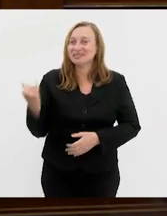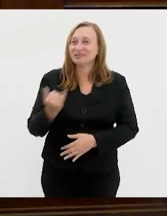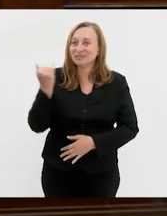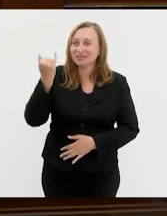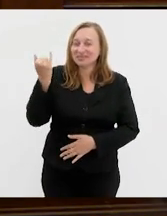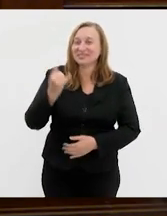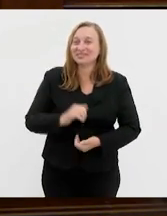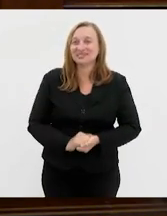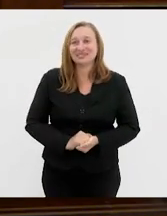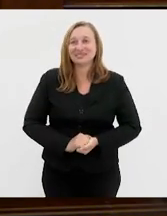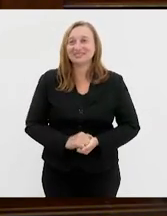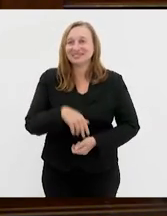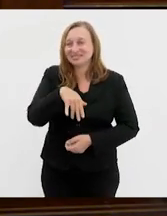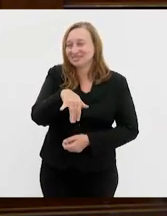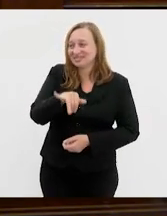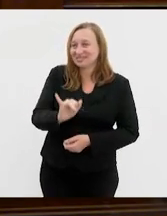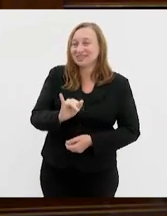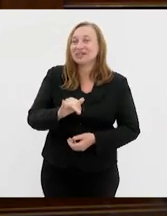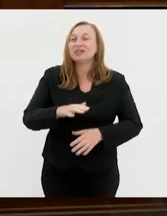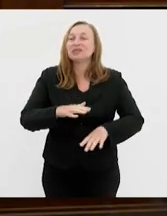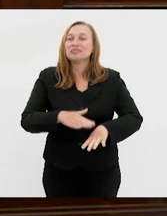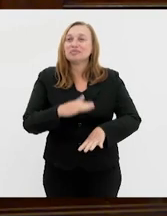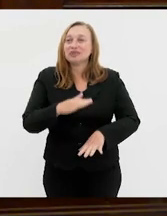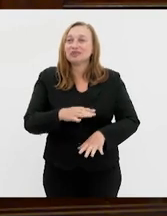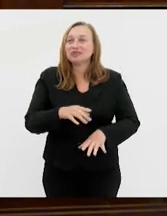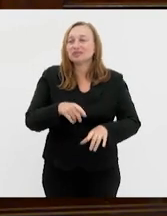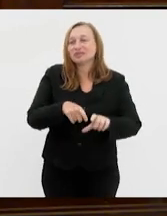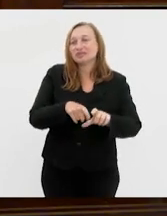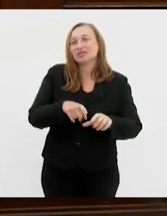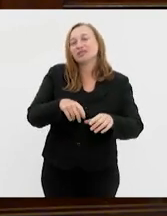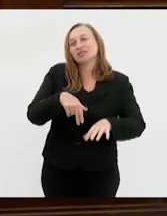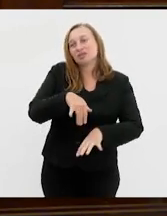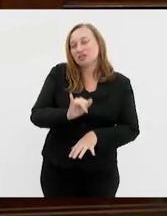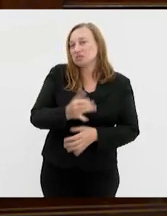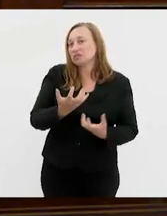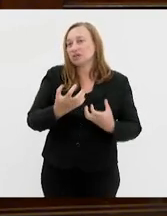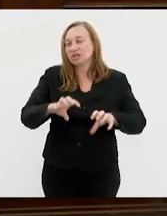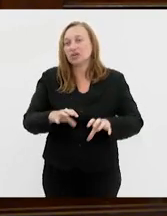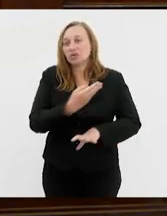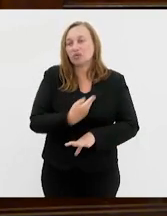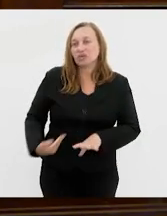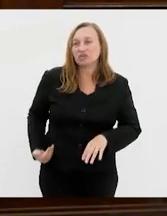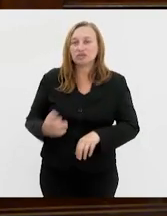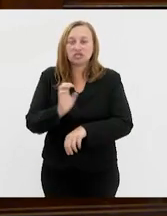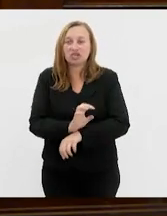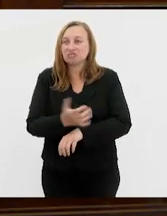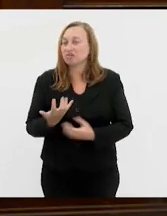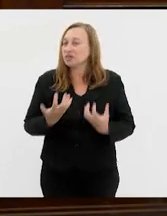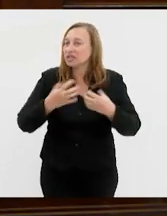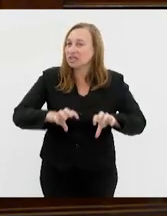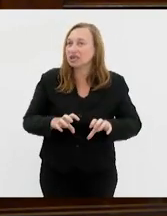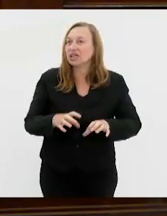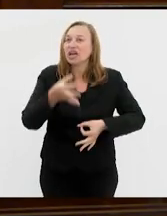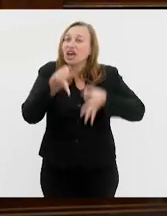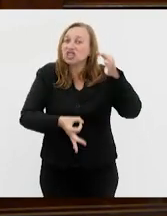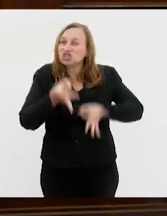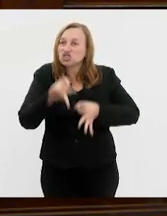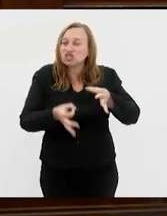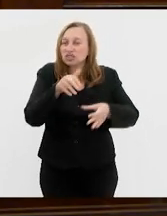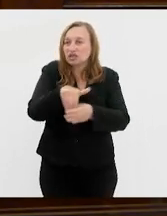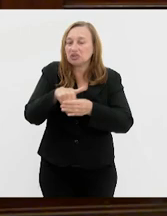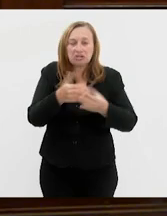Iguaçu, mas Nova Iguaçu não queria, a classe política não queria, o governador do estado não queria, a justiça eleitoral não queria,